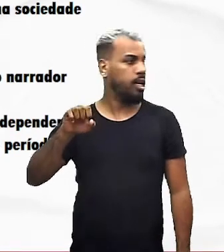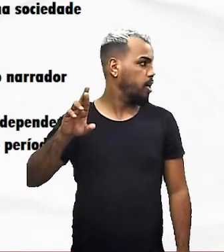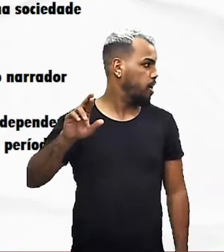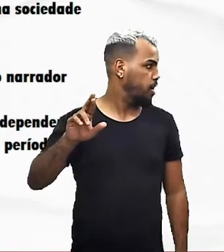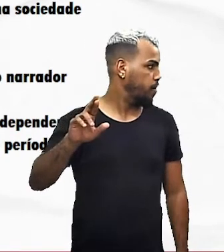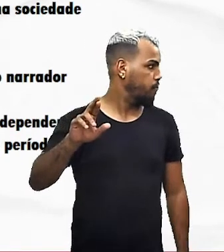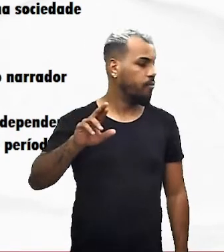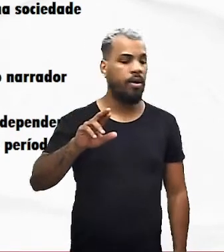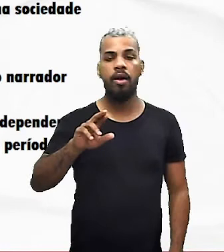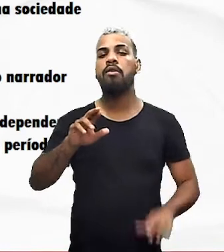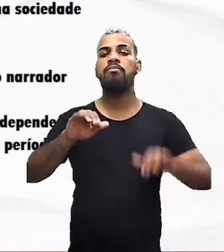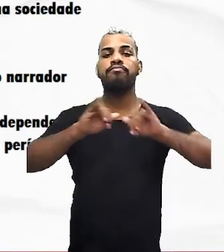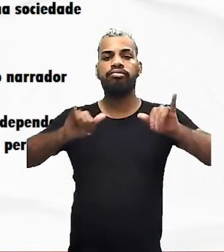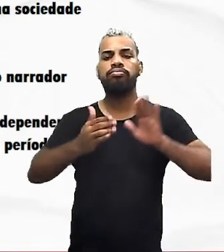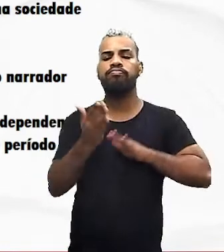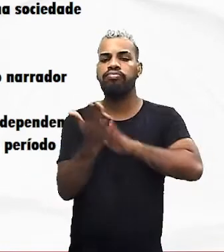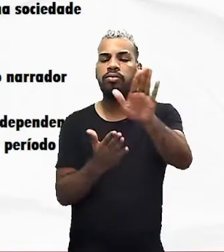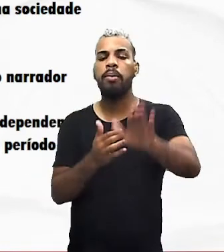1875.